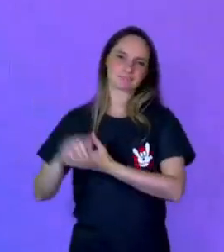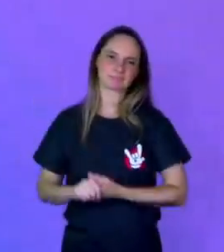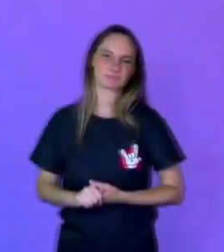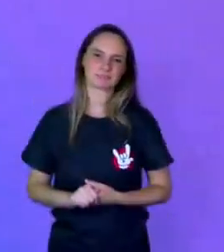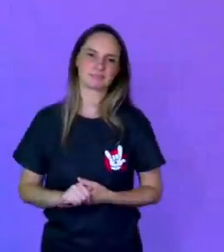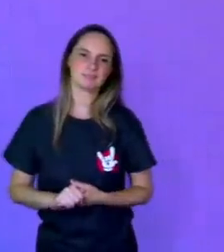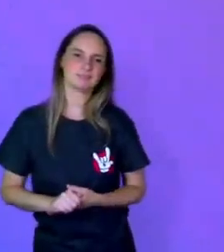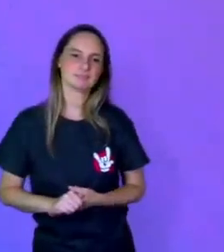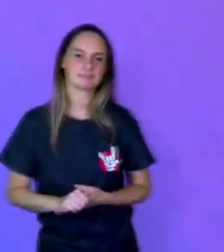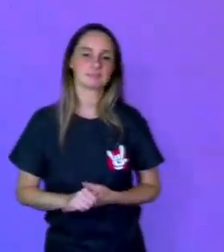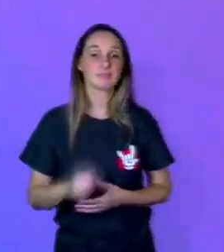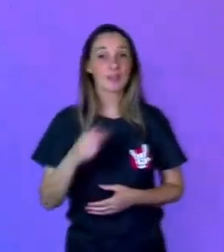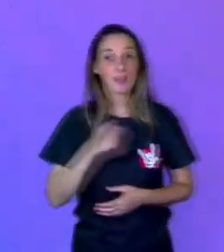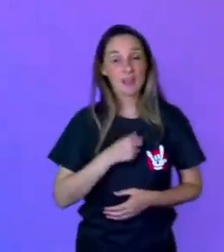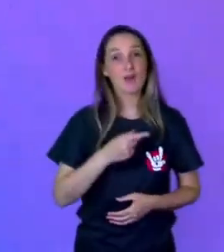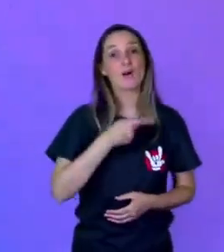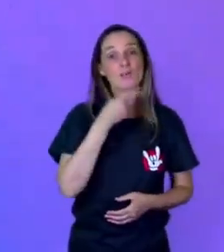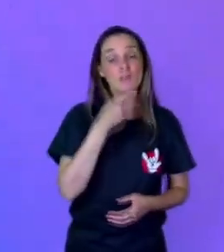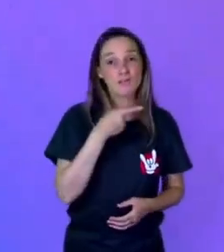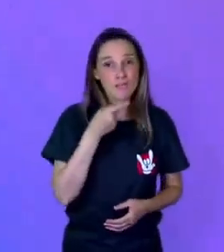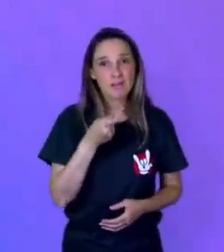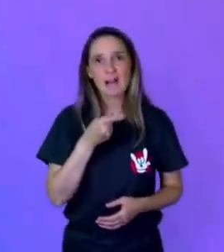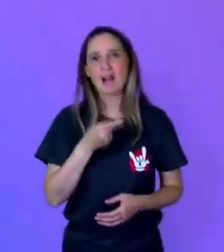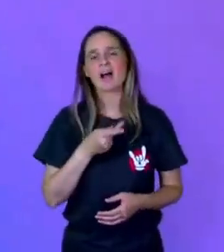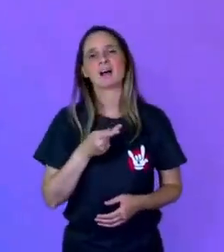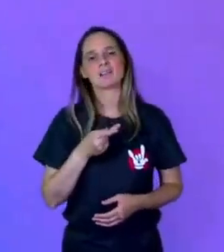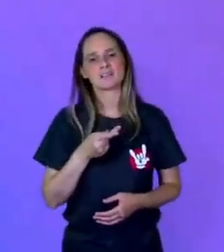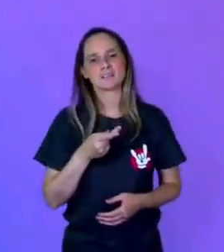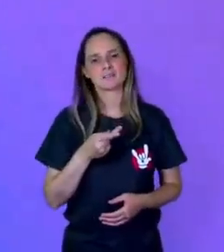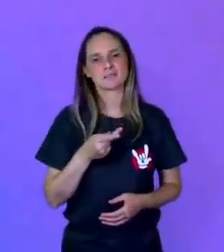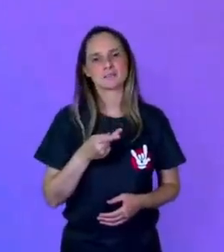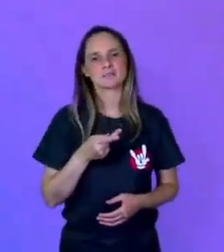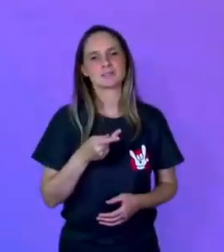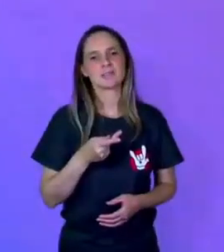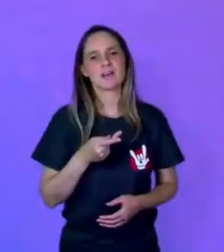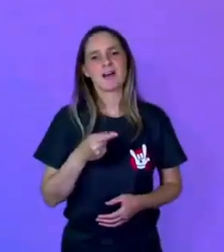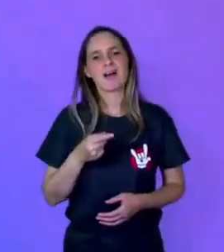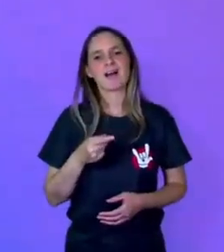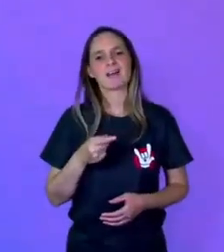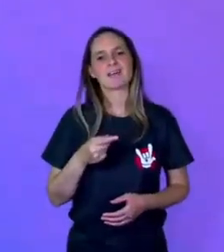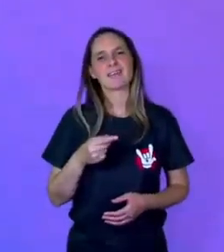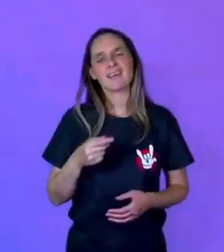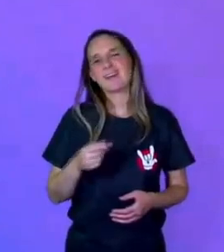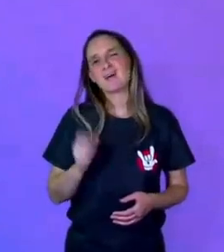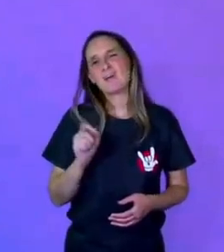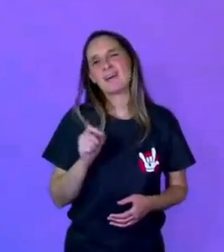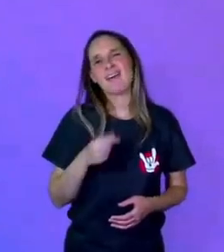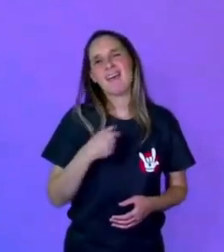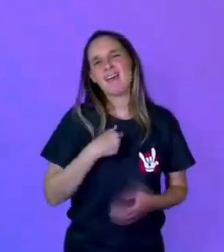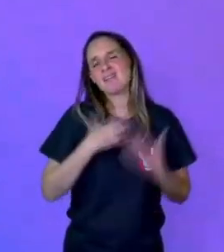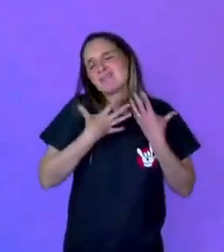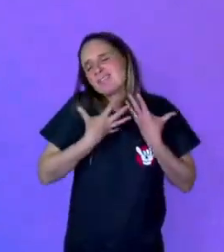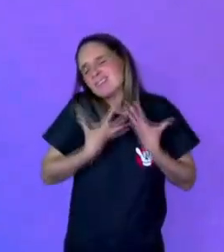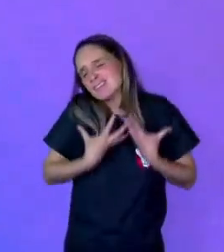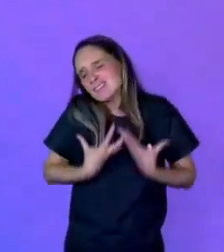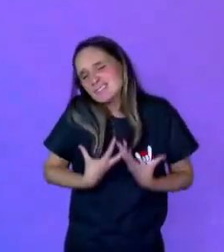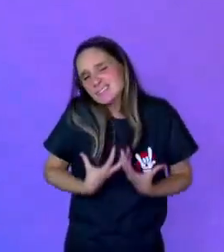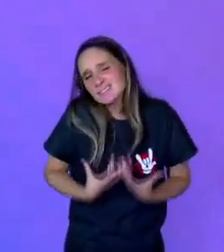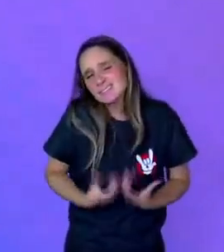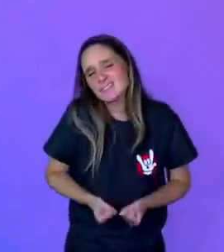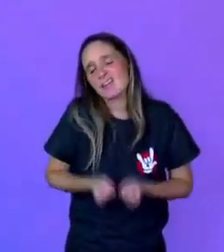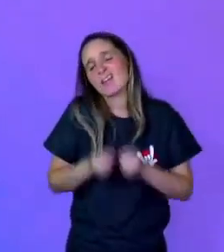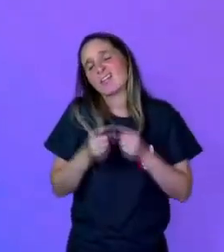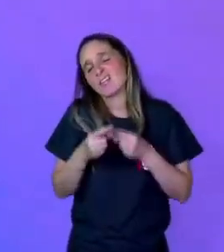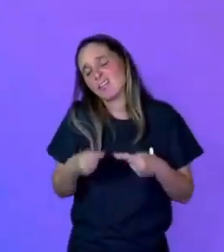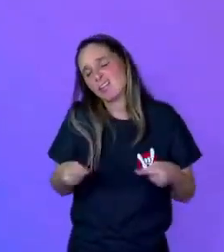isso, porque eu tenho que deixar de frescura com esse negócio de não quero cantar, entendeu? Porque Deus no primeiro dia falou que eu ia cantar para